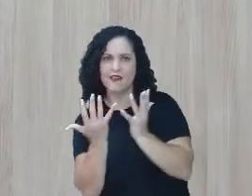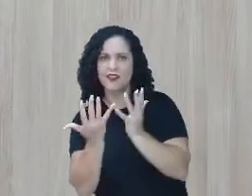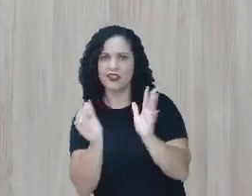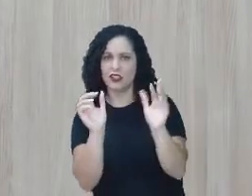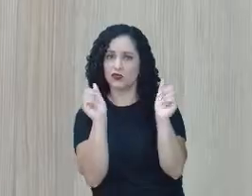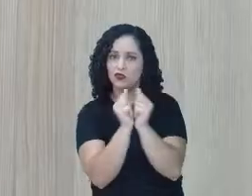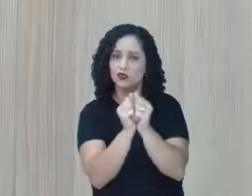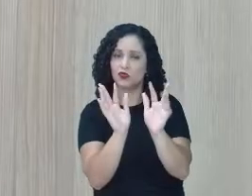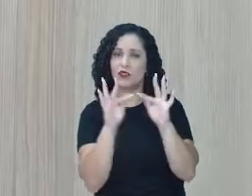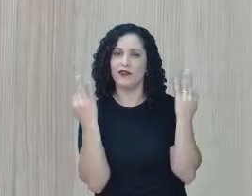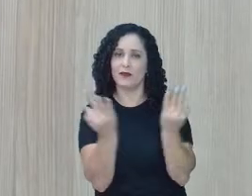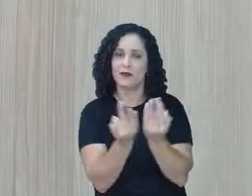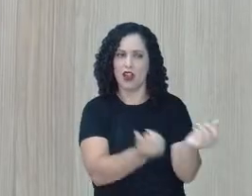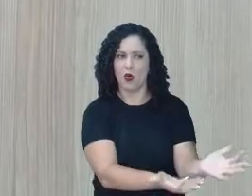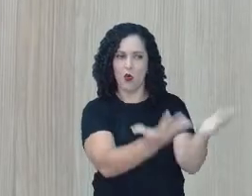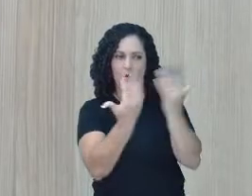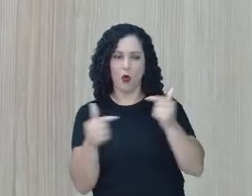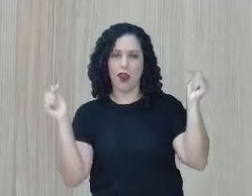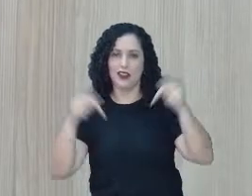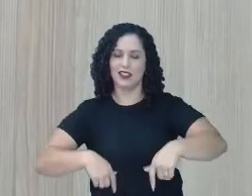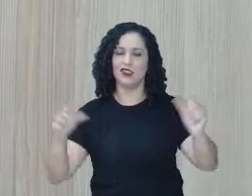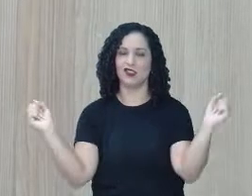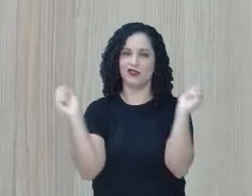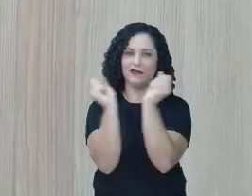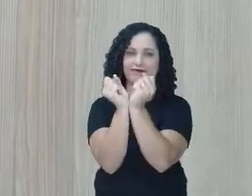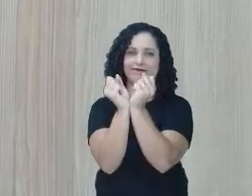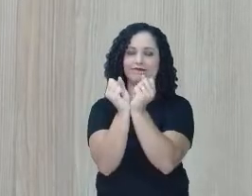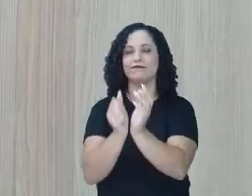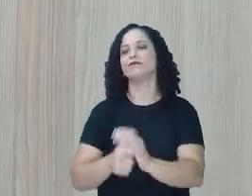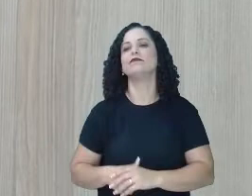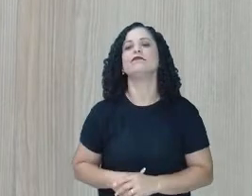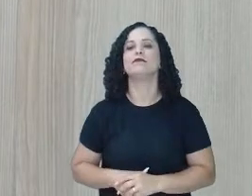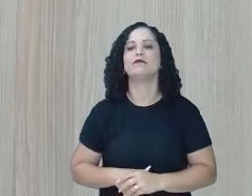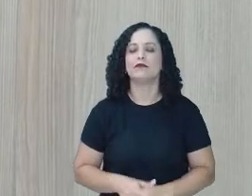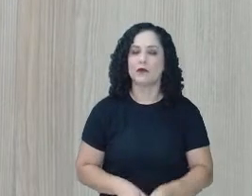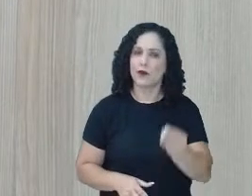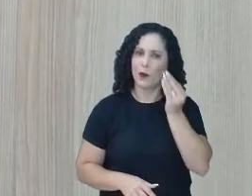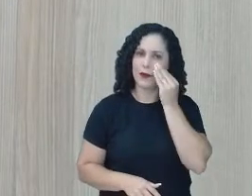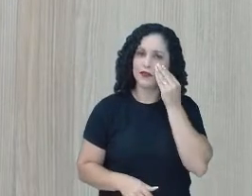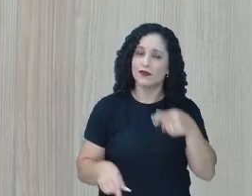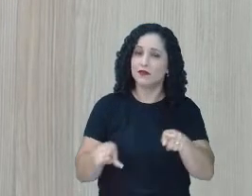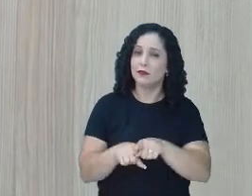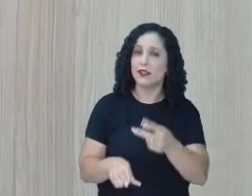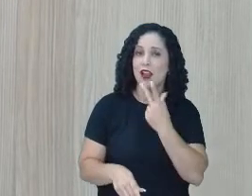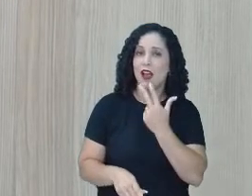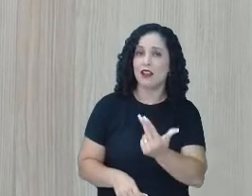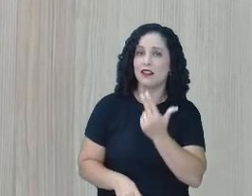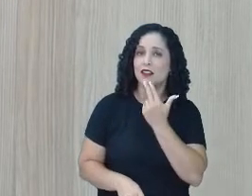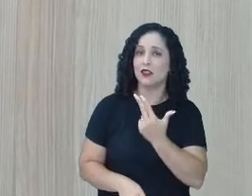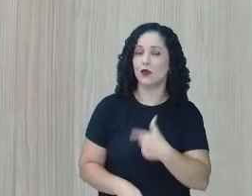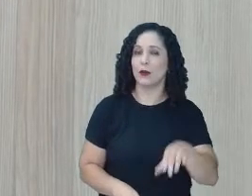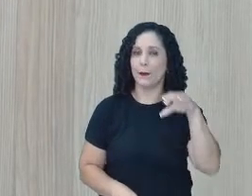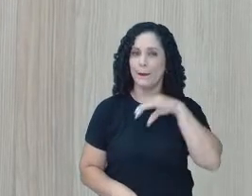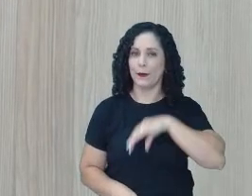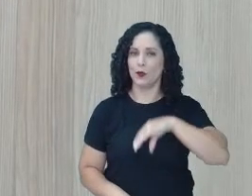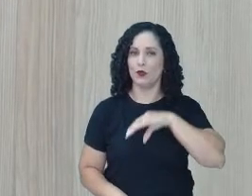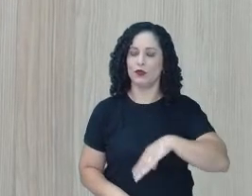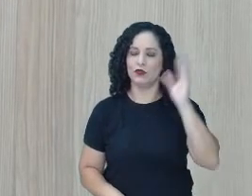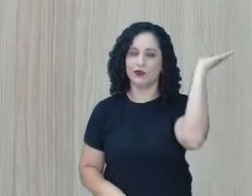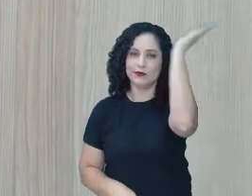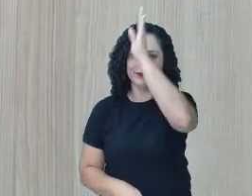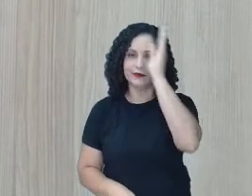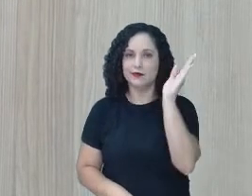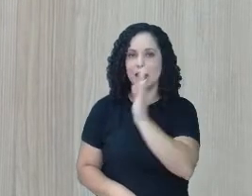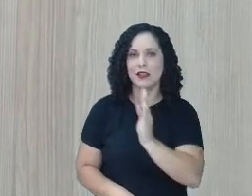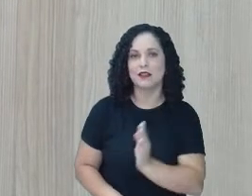Verdade. E se a gente observa, né, a própria questão do idioma, né, nosso português brasileiro,